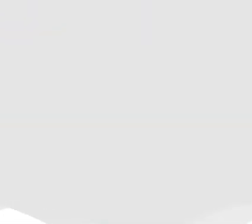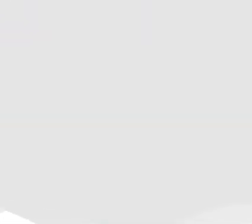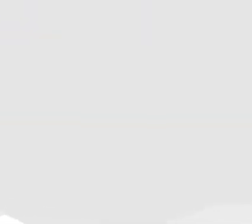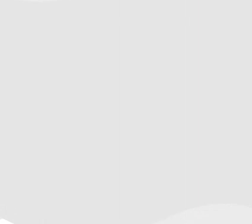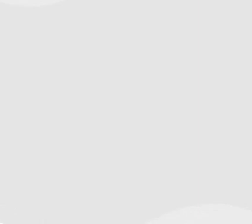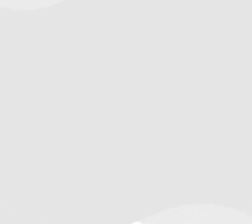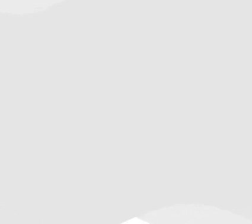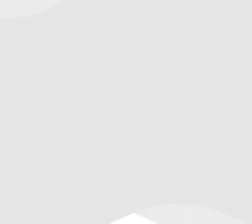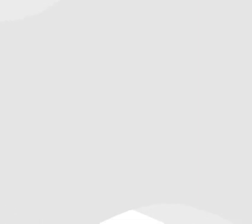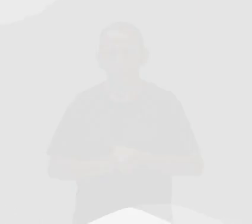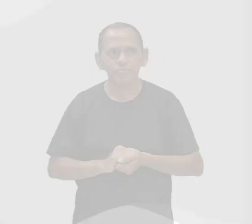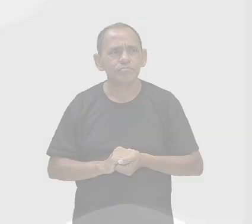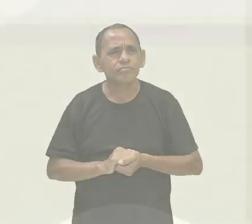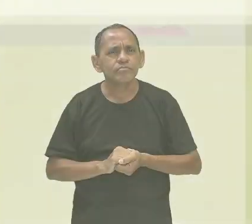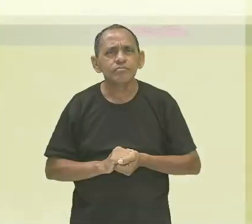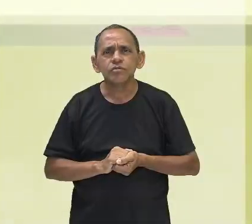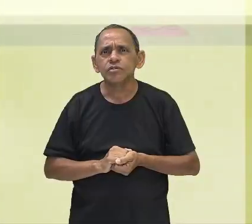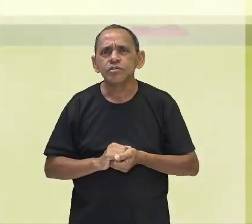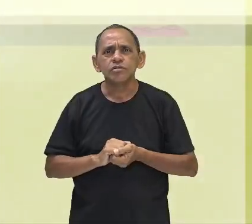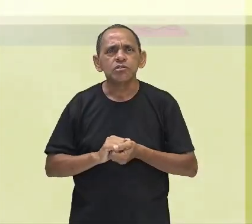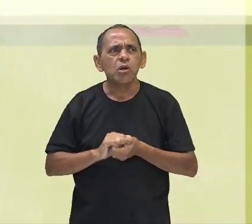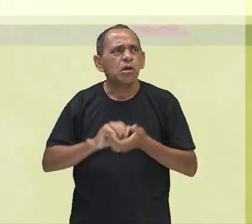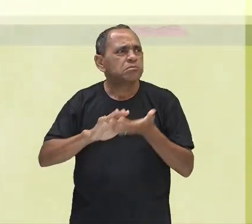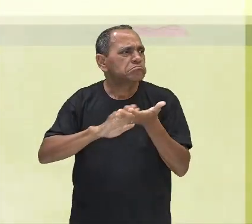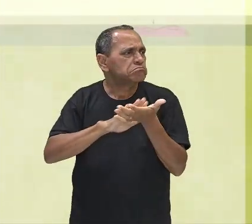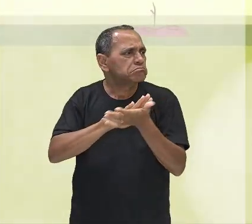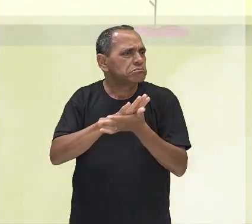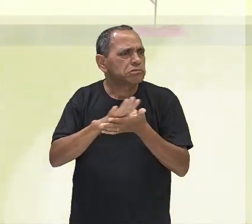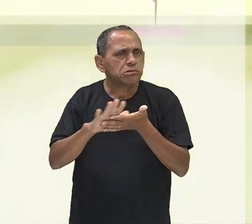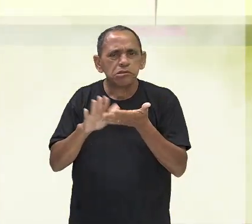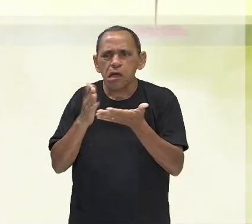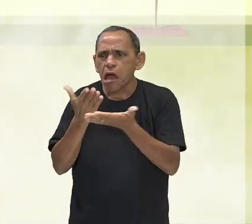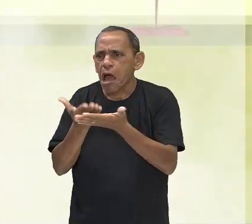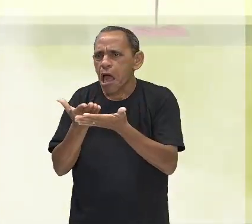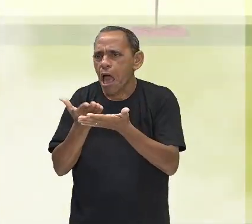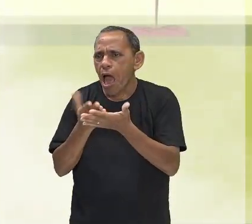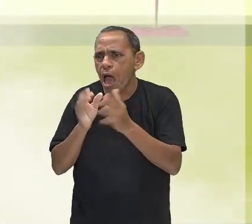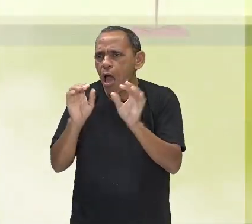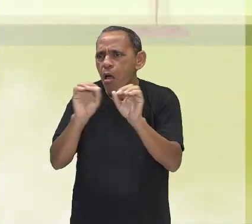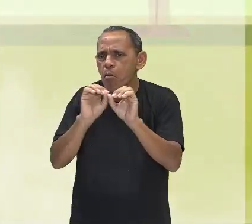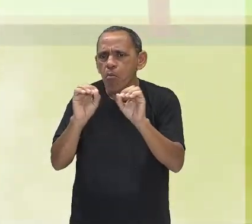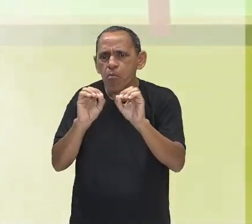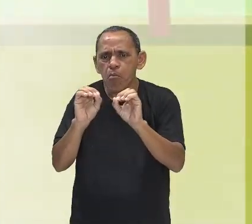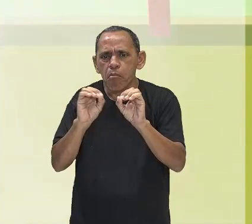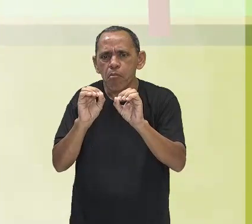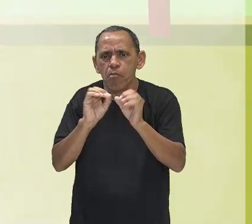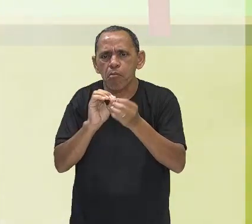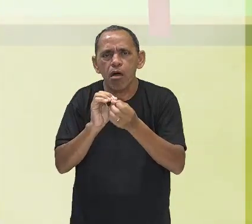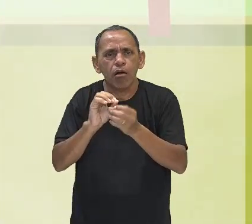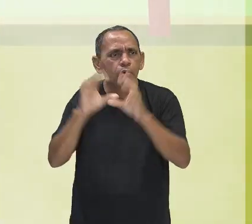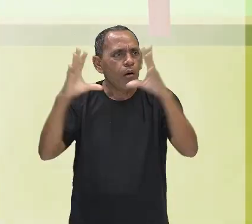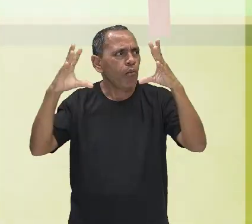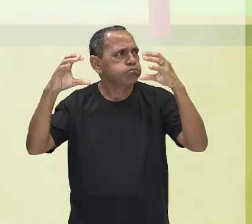Do nada, não tem nada aqui nessa aula hoje. Olha, está começando a nascer essa